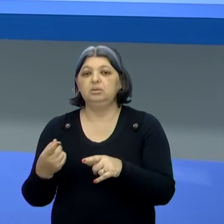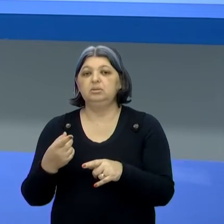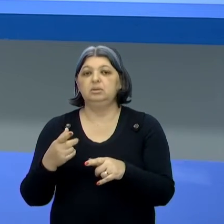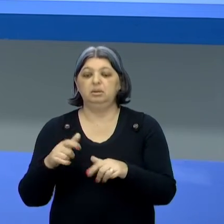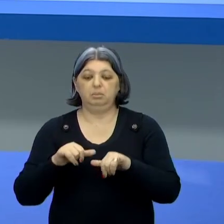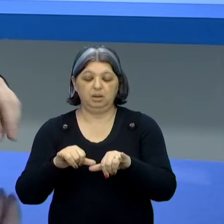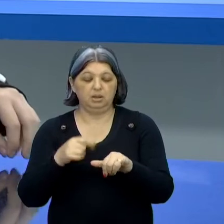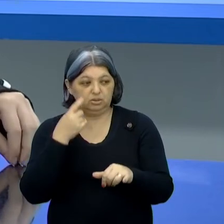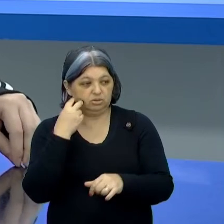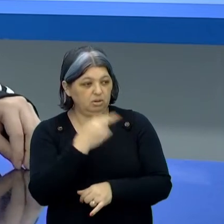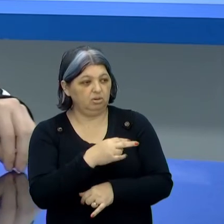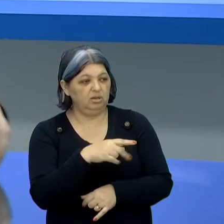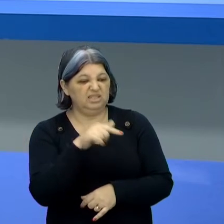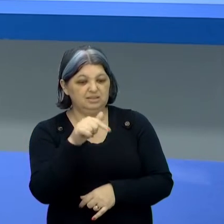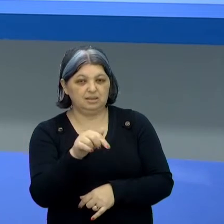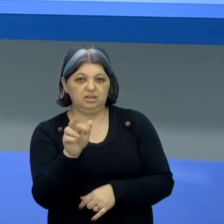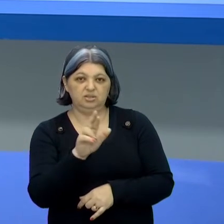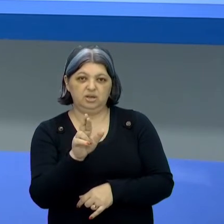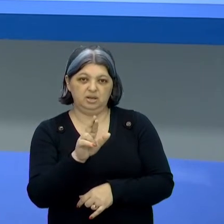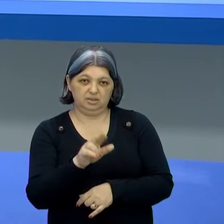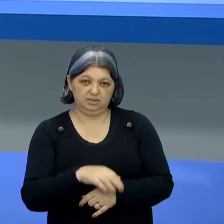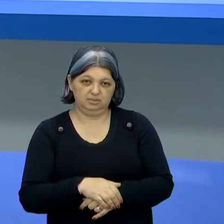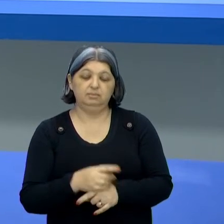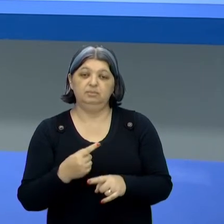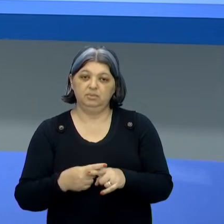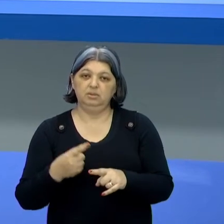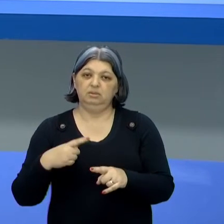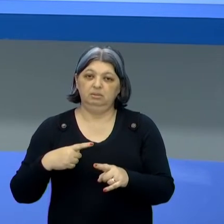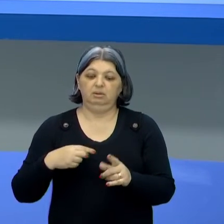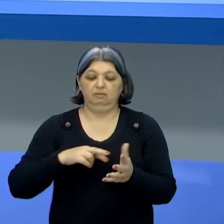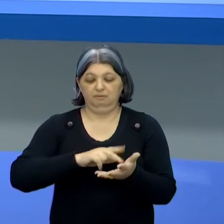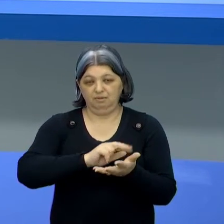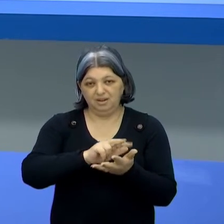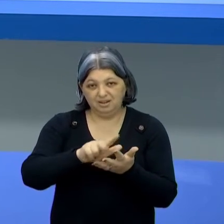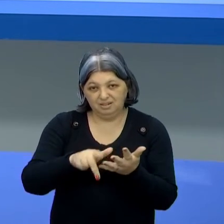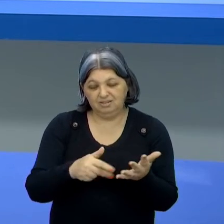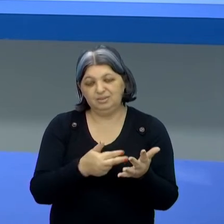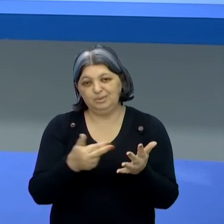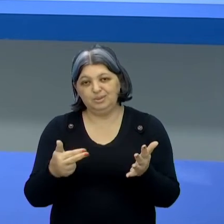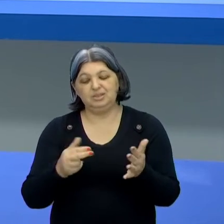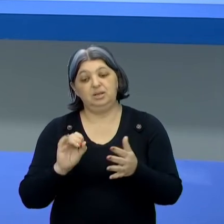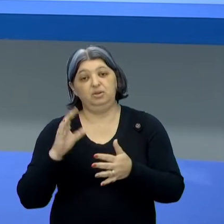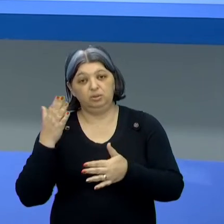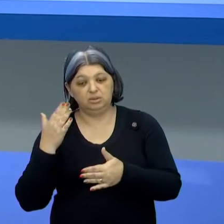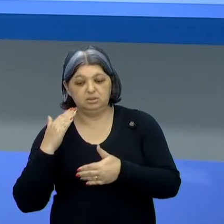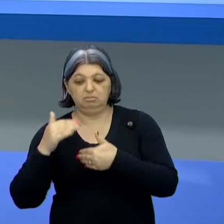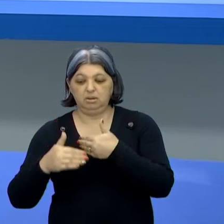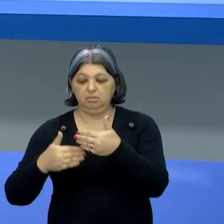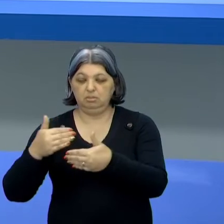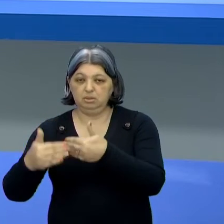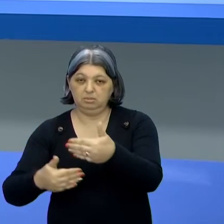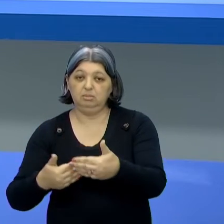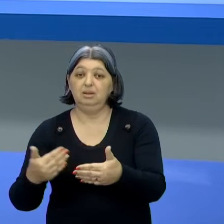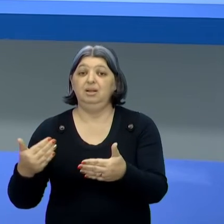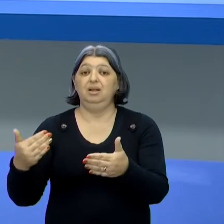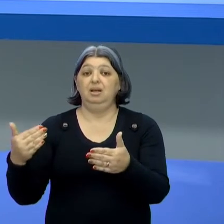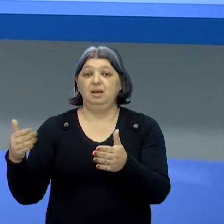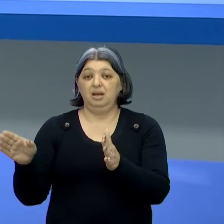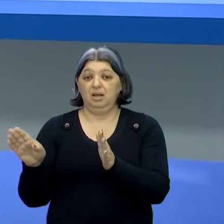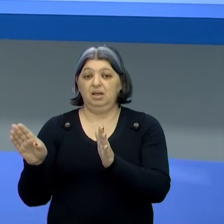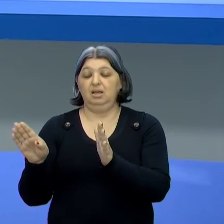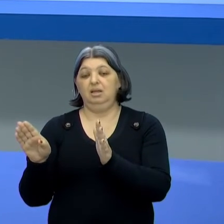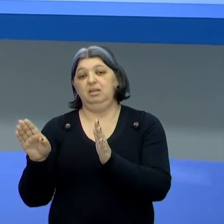né? Mas foi uma cadeia produtiva muito grande do percurso do campo até a sua